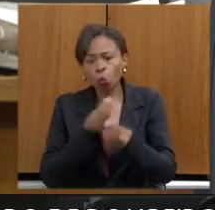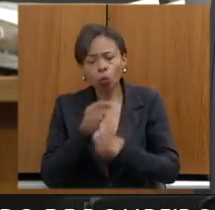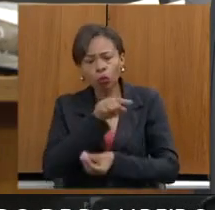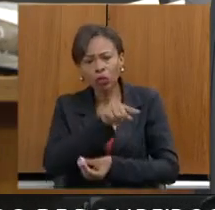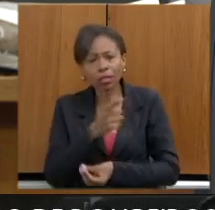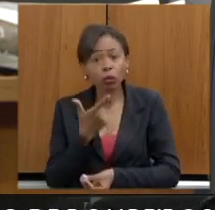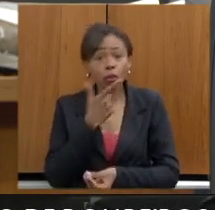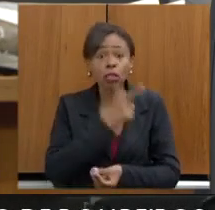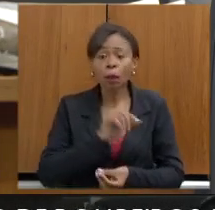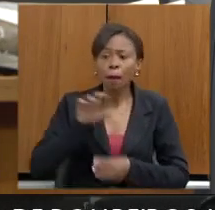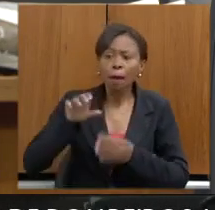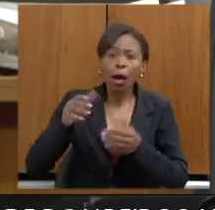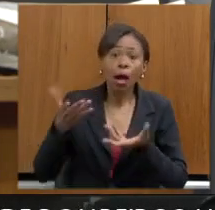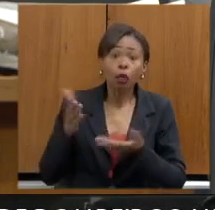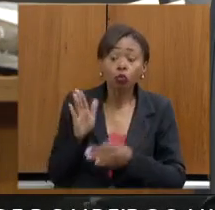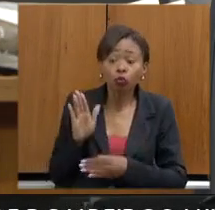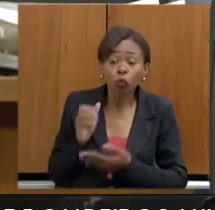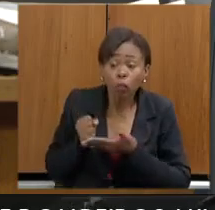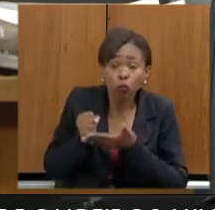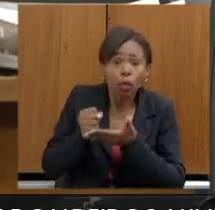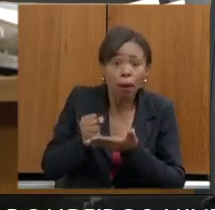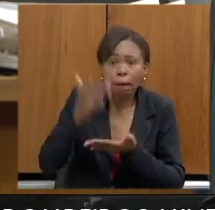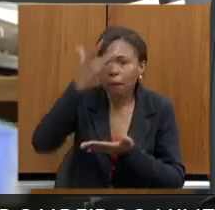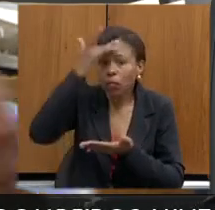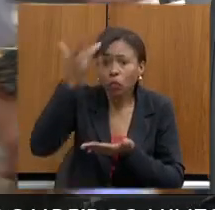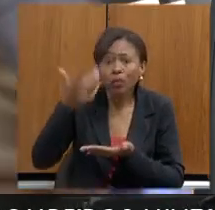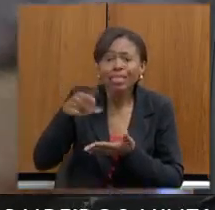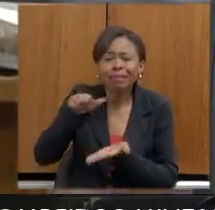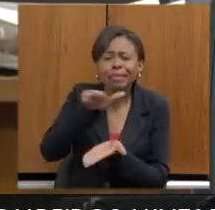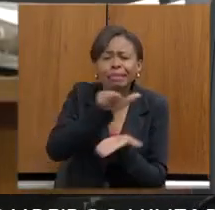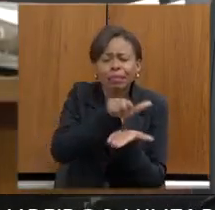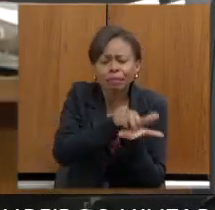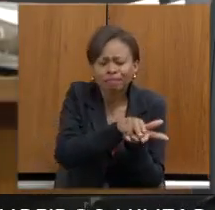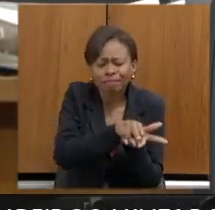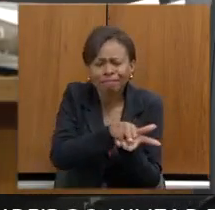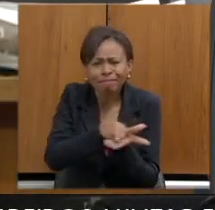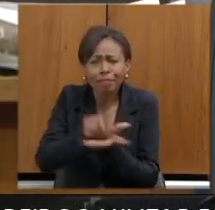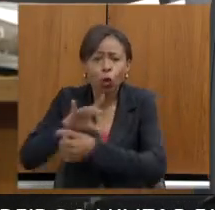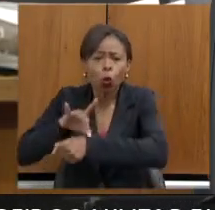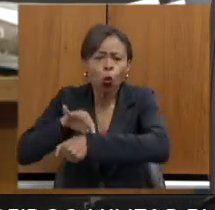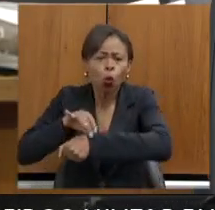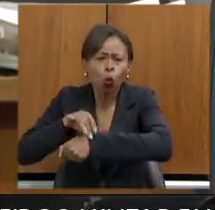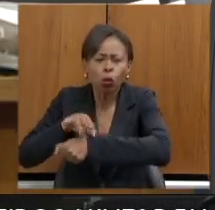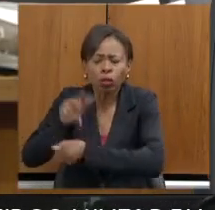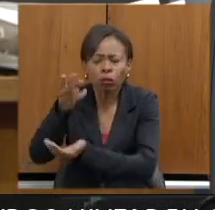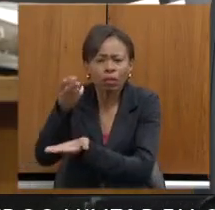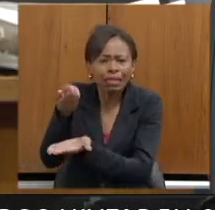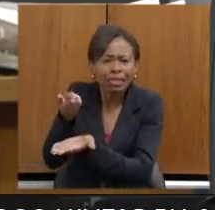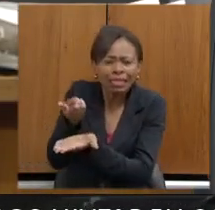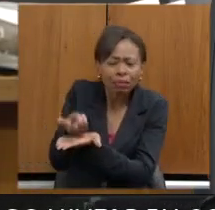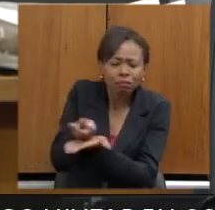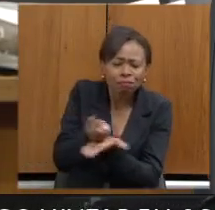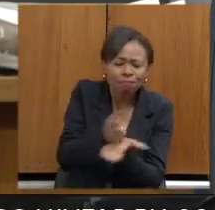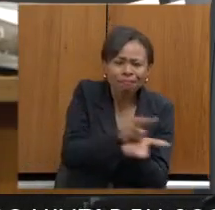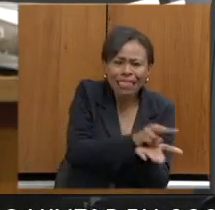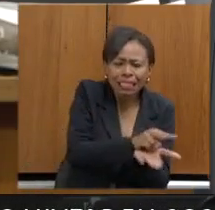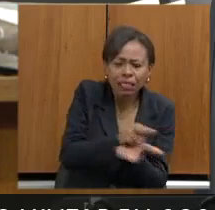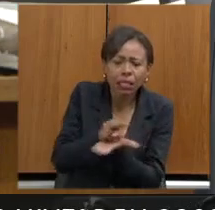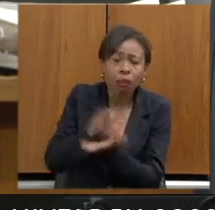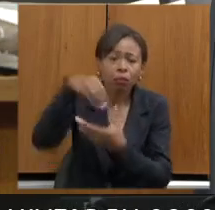de pessoas acamadas é nós já temos dificuldade de retirar pessoas que estão bem agora